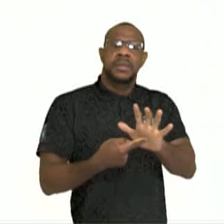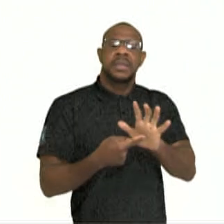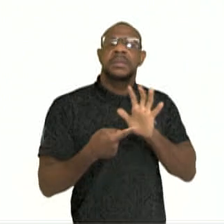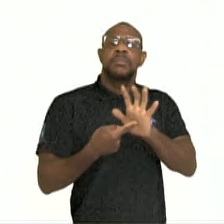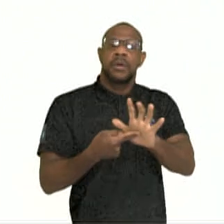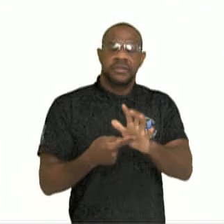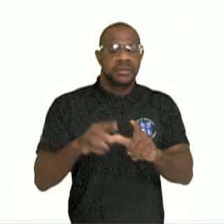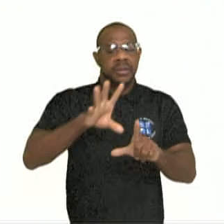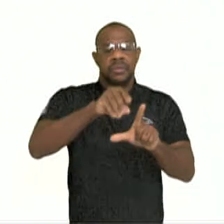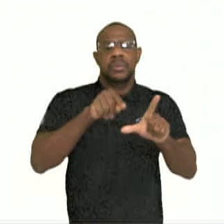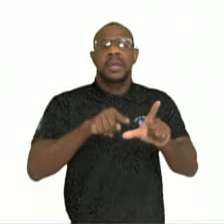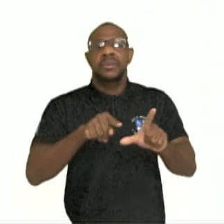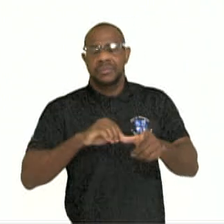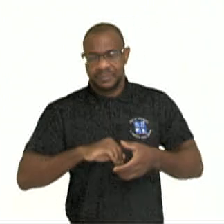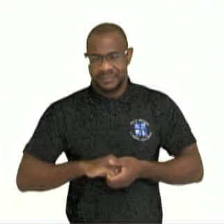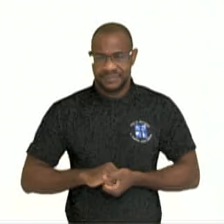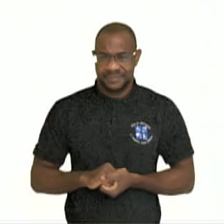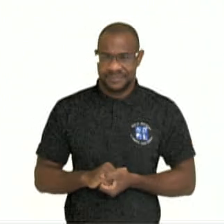Já voltamos.